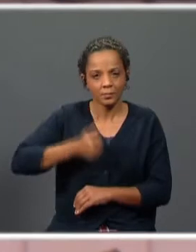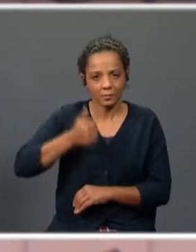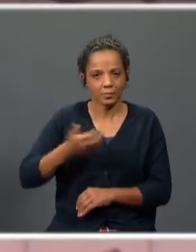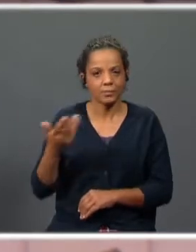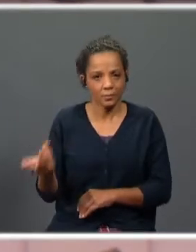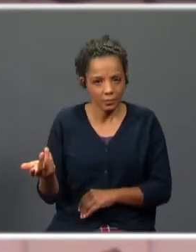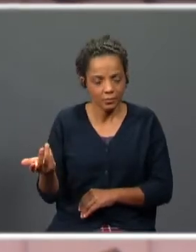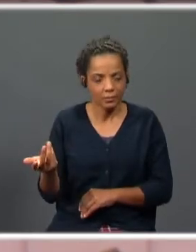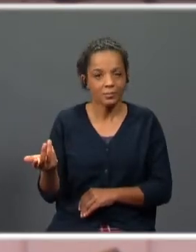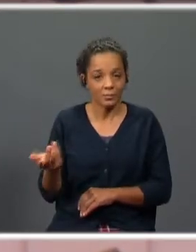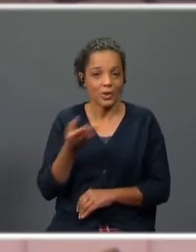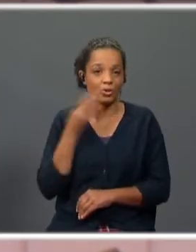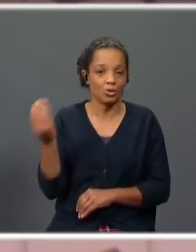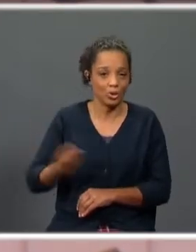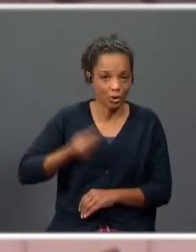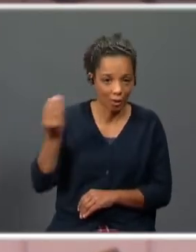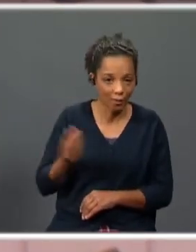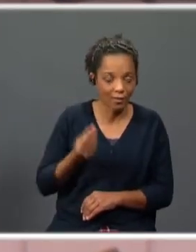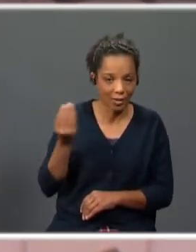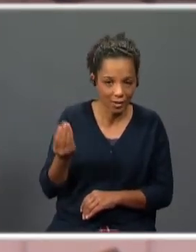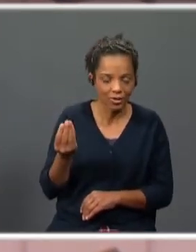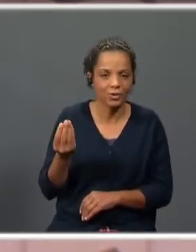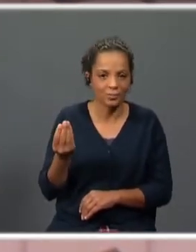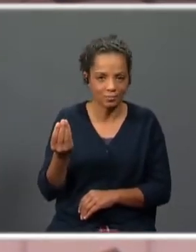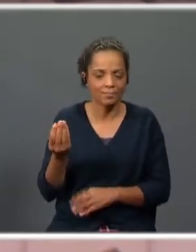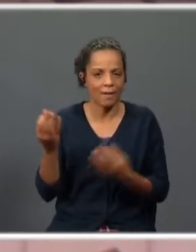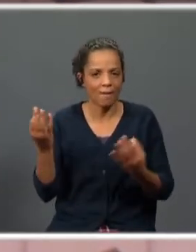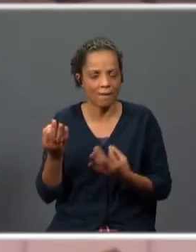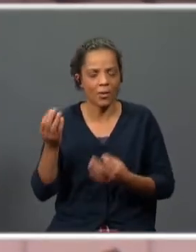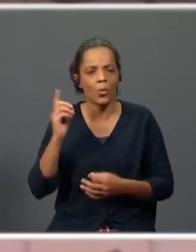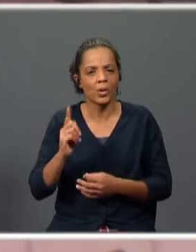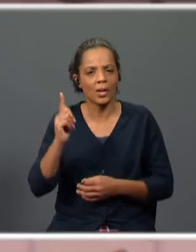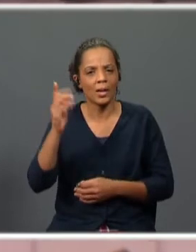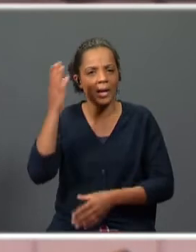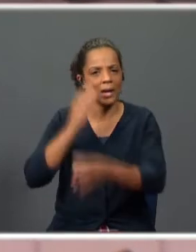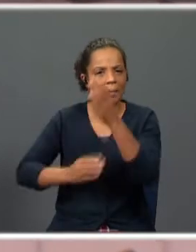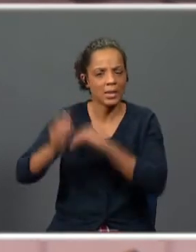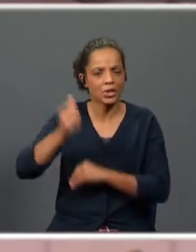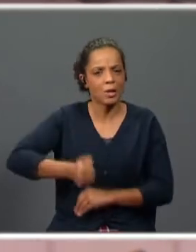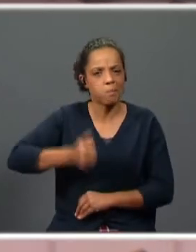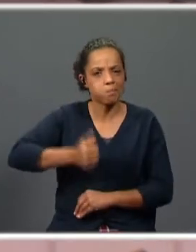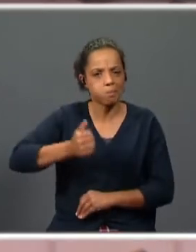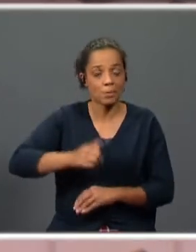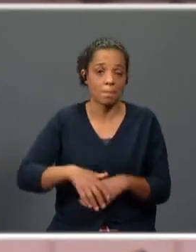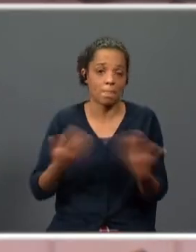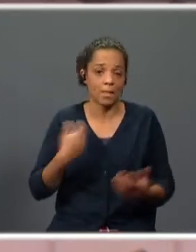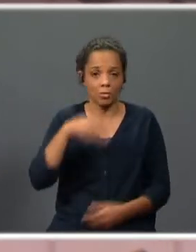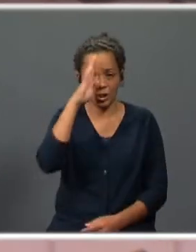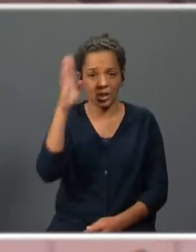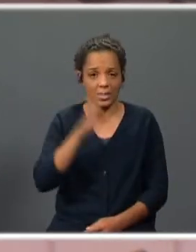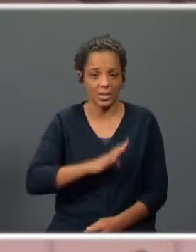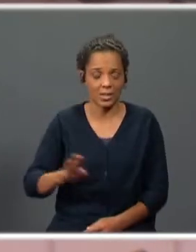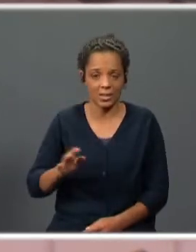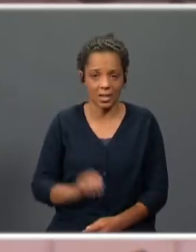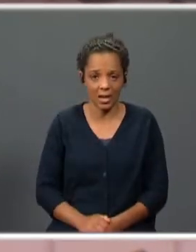essenciais. Os nossos jovens já a saber o que são as aprendizagens essenciais. Então já sabem, podem